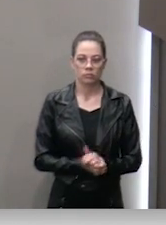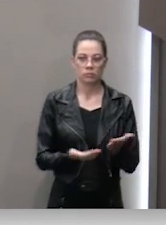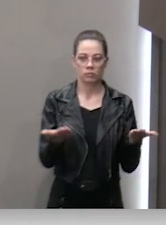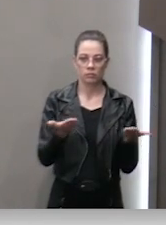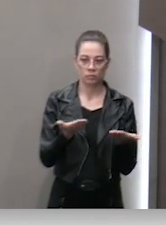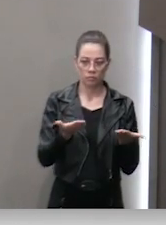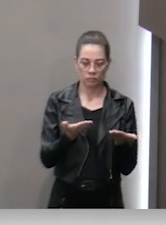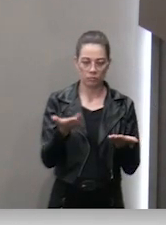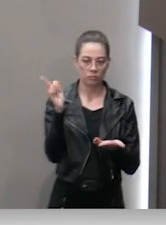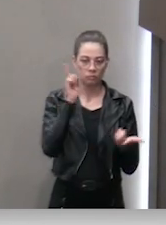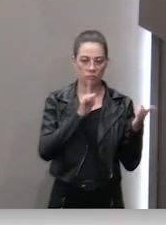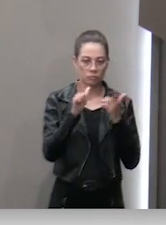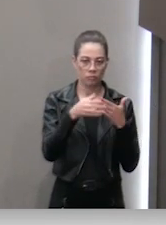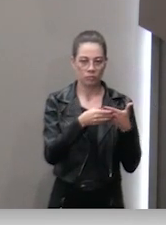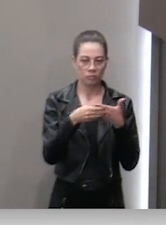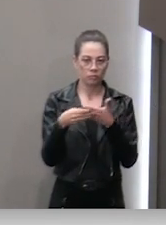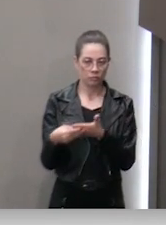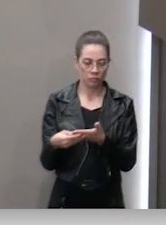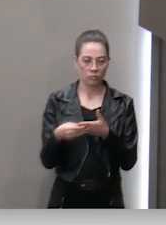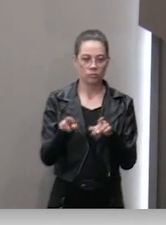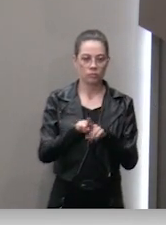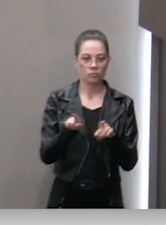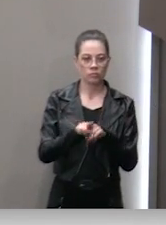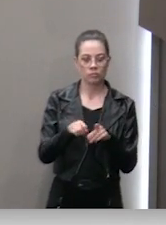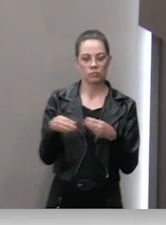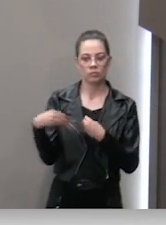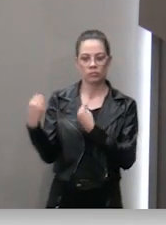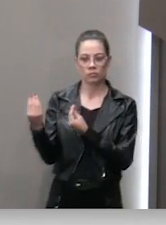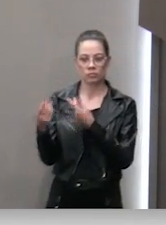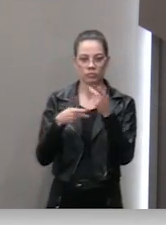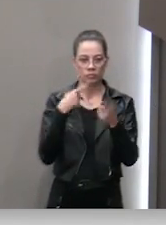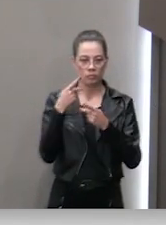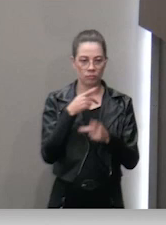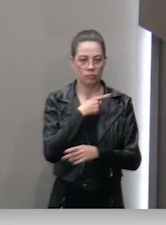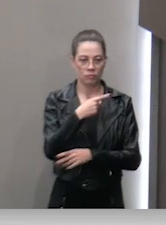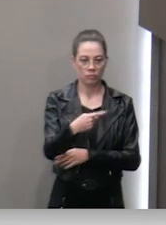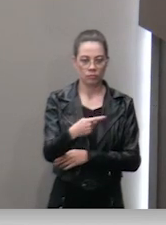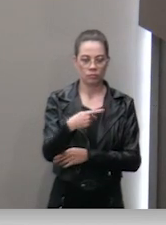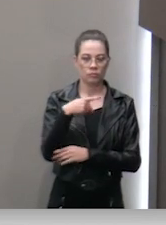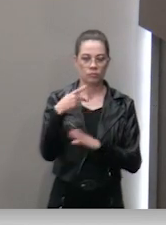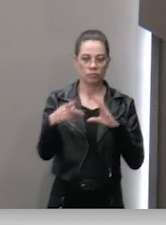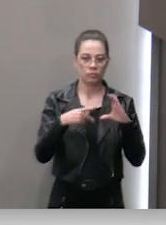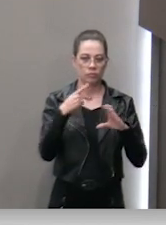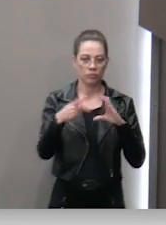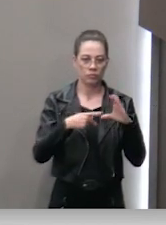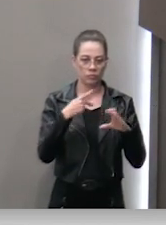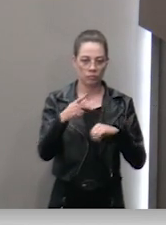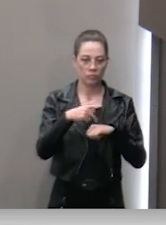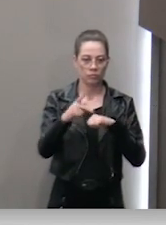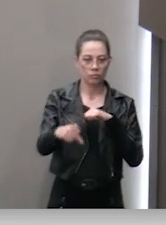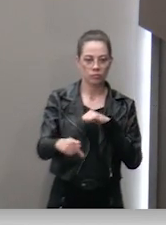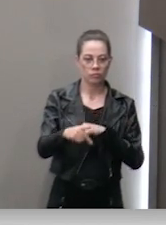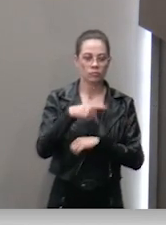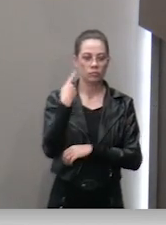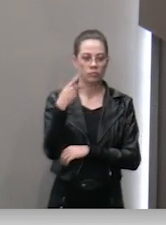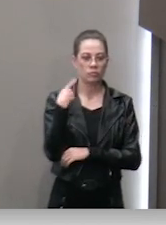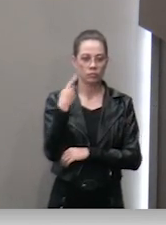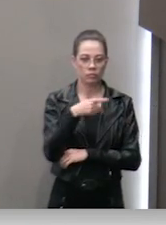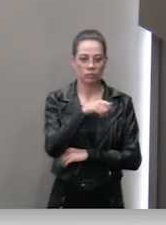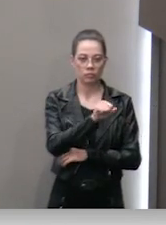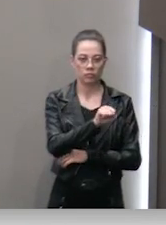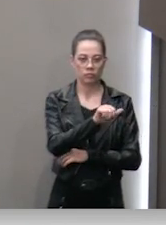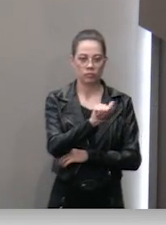Agora, para conduzir a solenidade, passamos a palavra ao presidente da Câmara Municipal de Passo Fundo, vereador